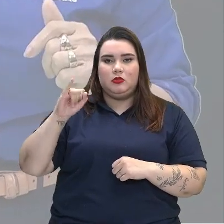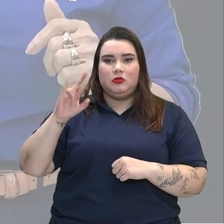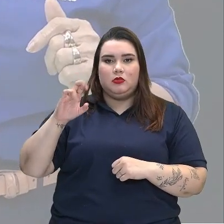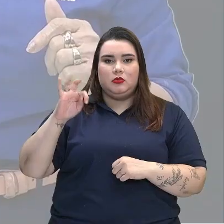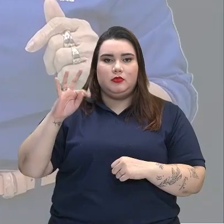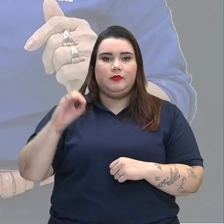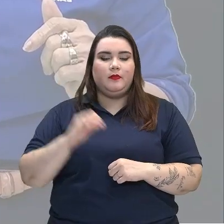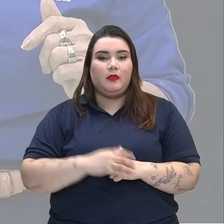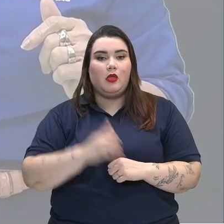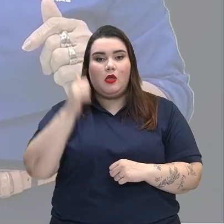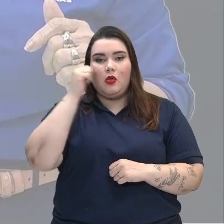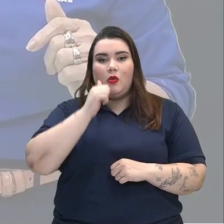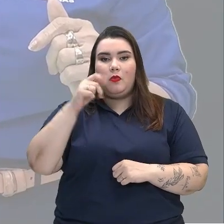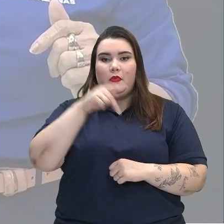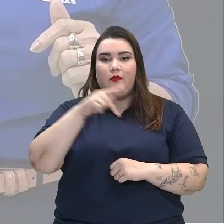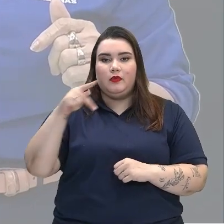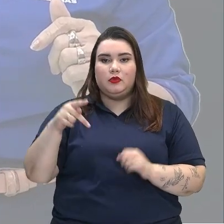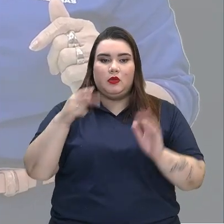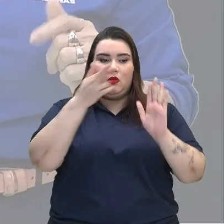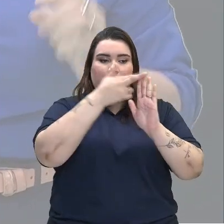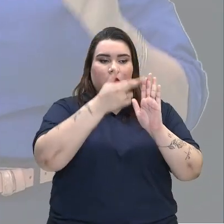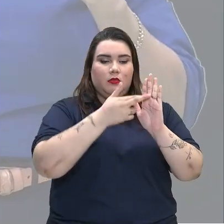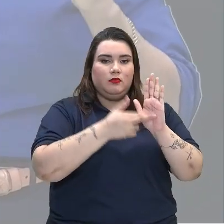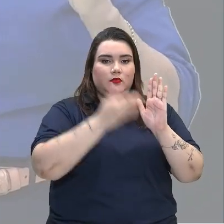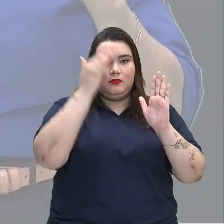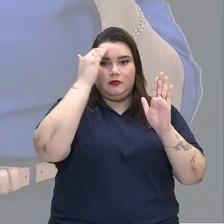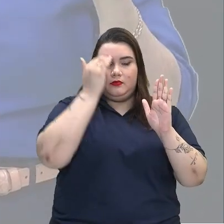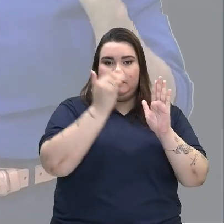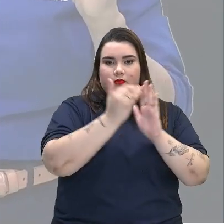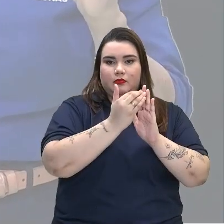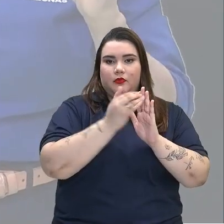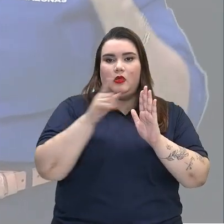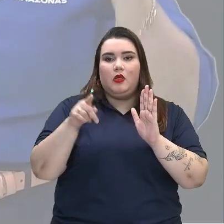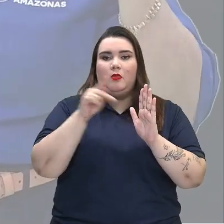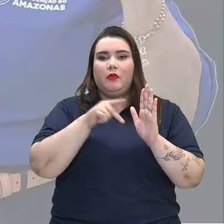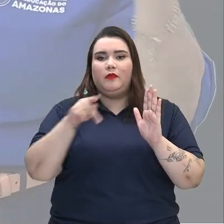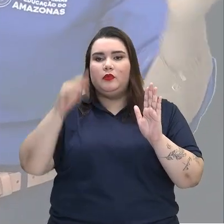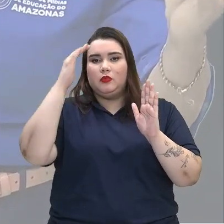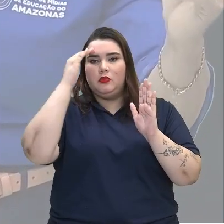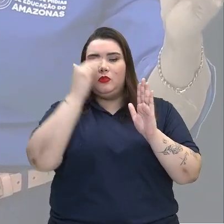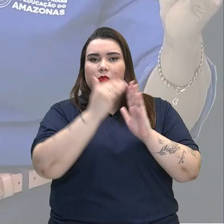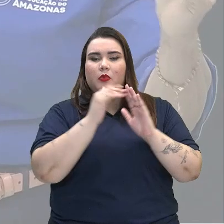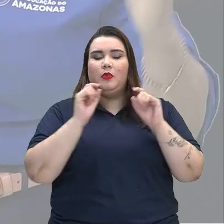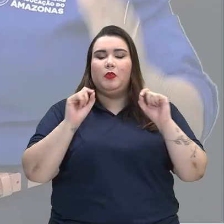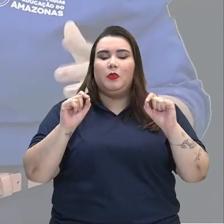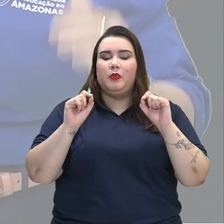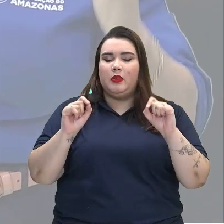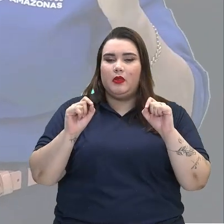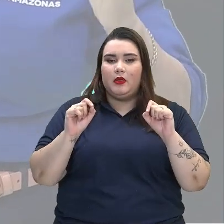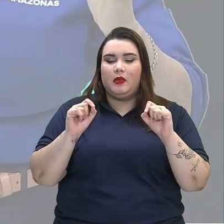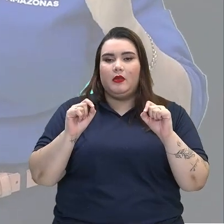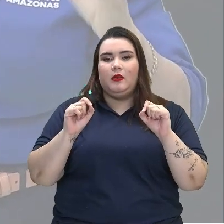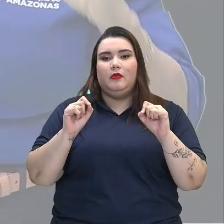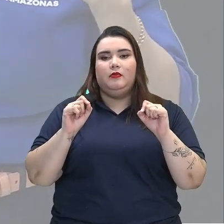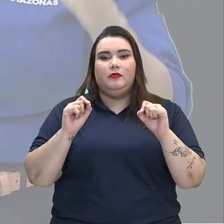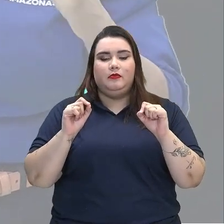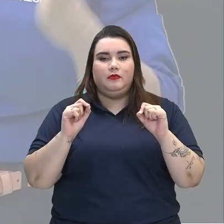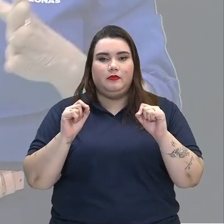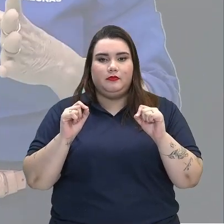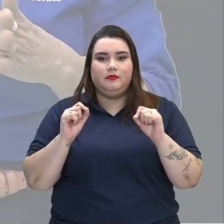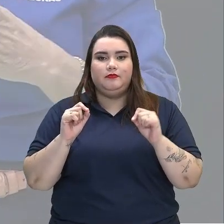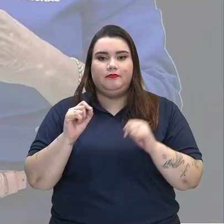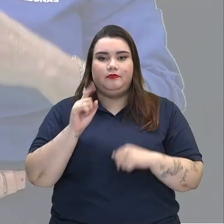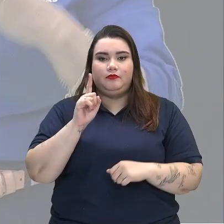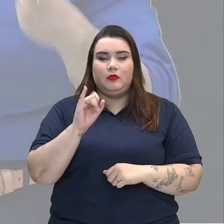A professora obedece às regras. A professora obedece a quê? Poderia ser, quando você